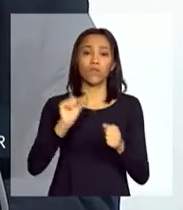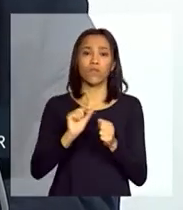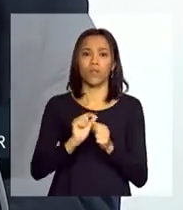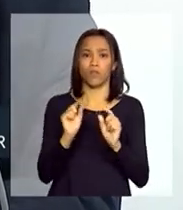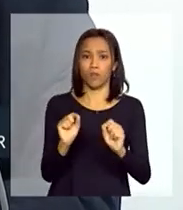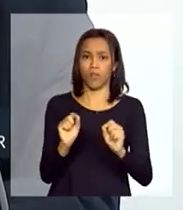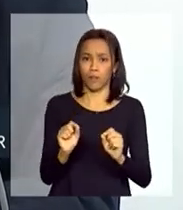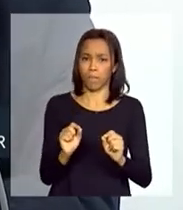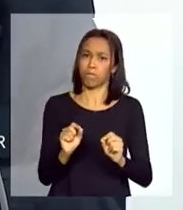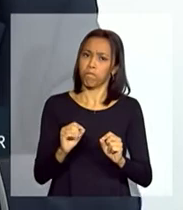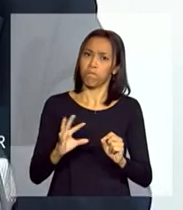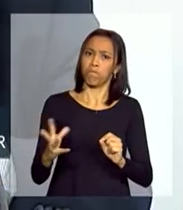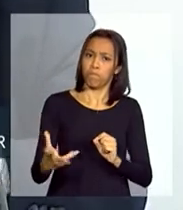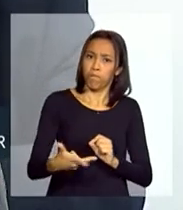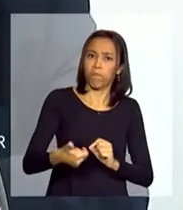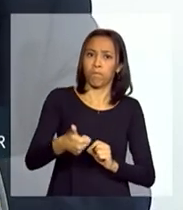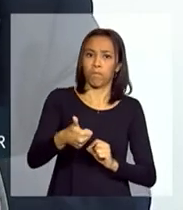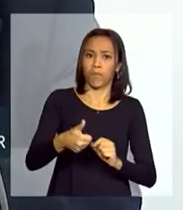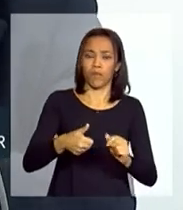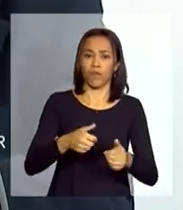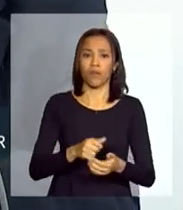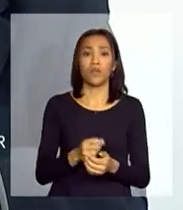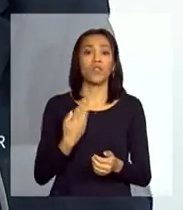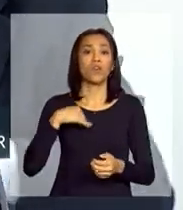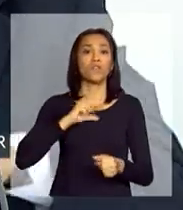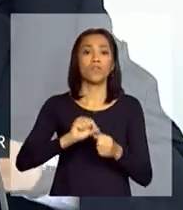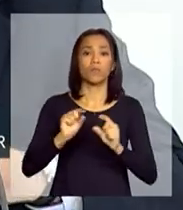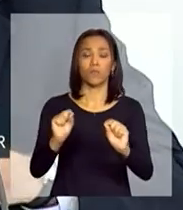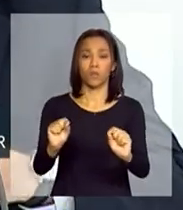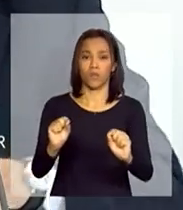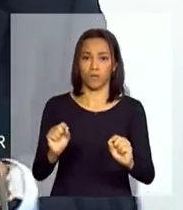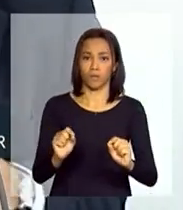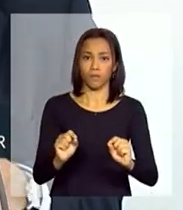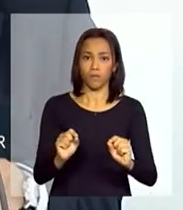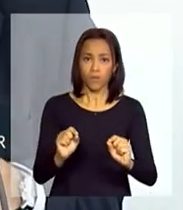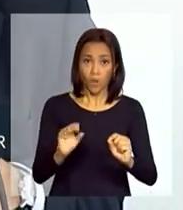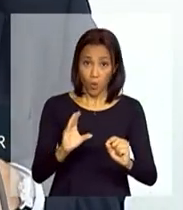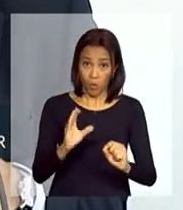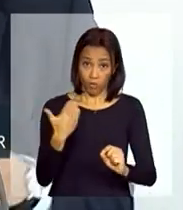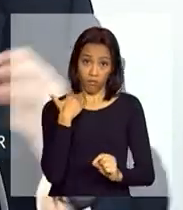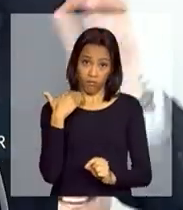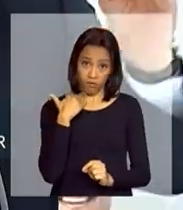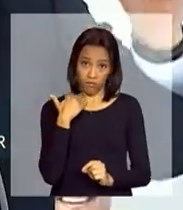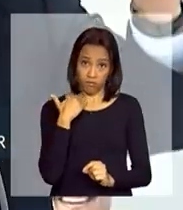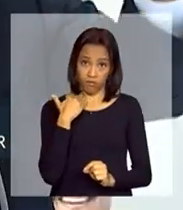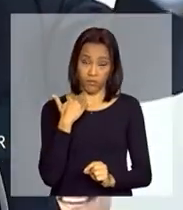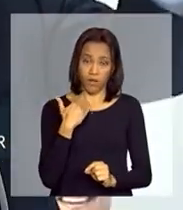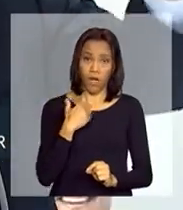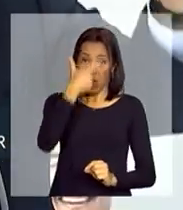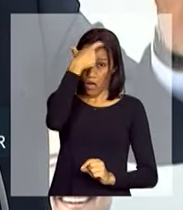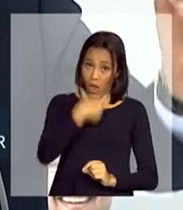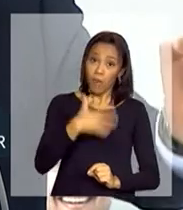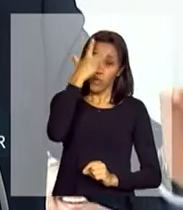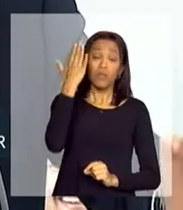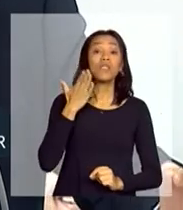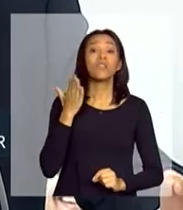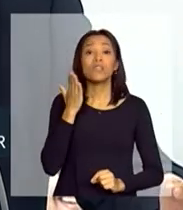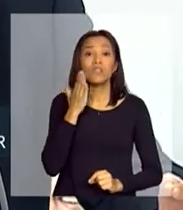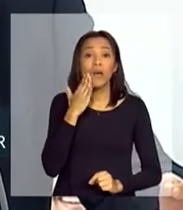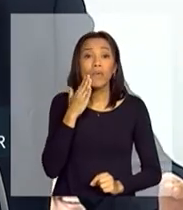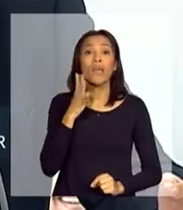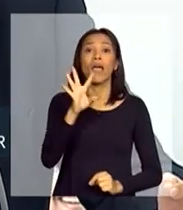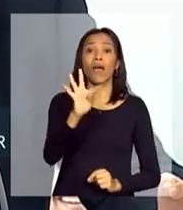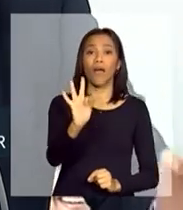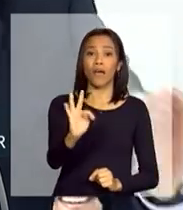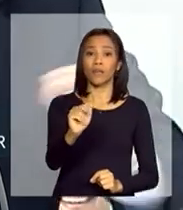evoluções e aperfeiçoamentos agora que que nós fizemos como o banco ele já estava ali o cidadão tem que saber a tarifa individualmente